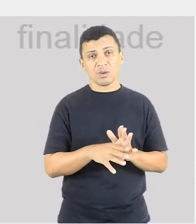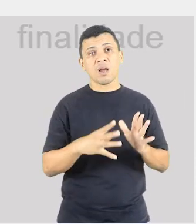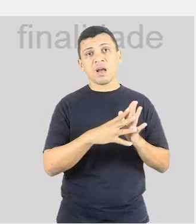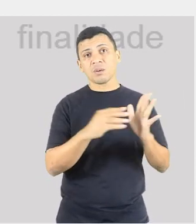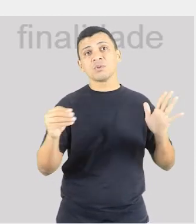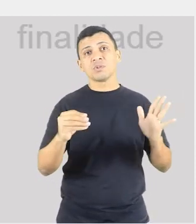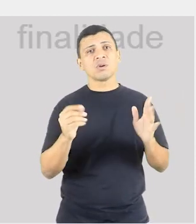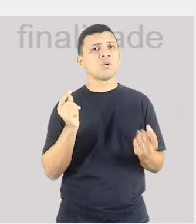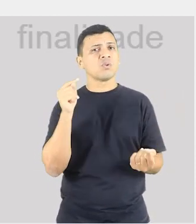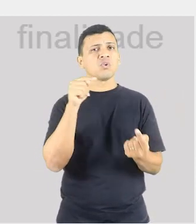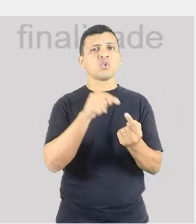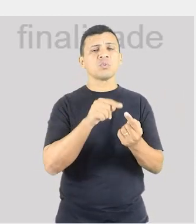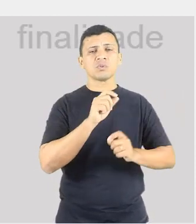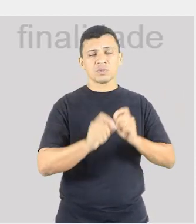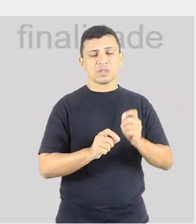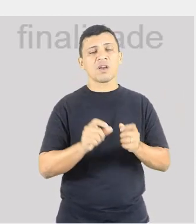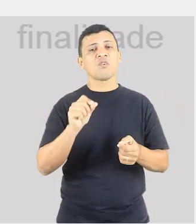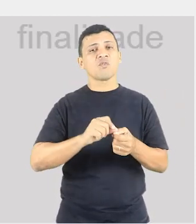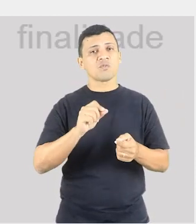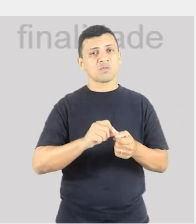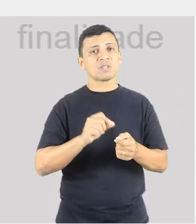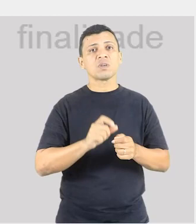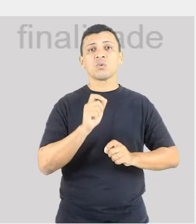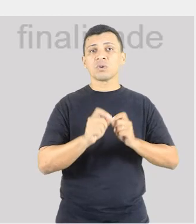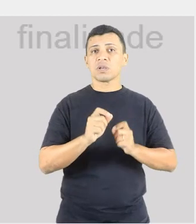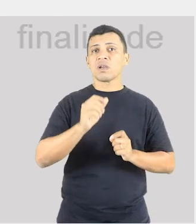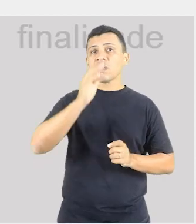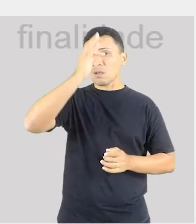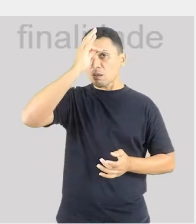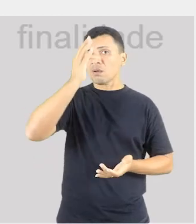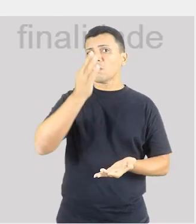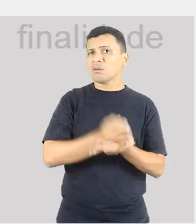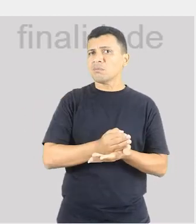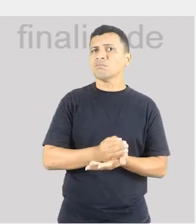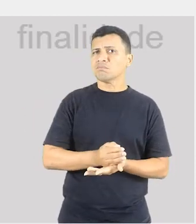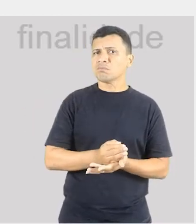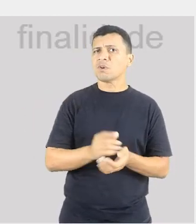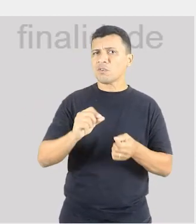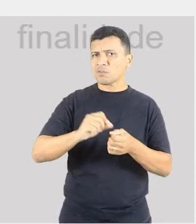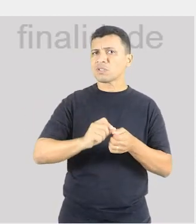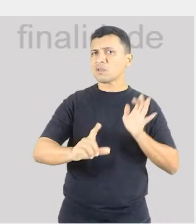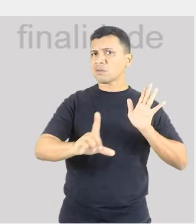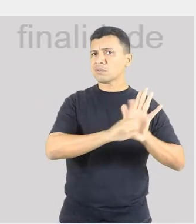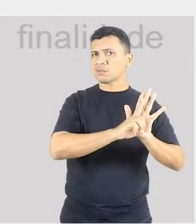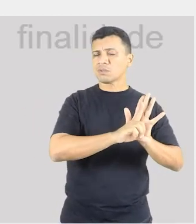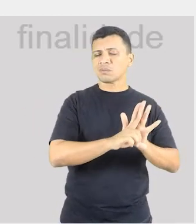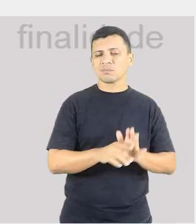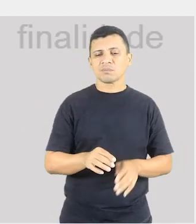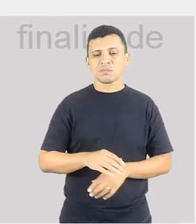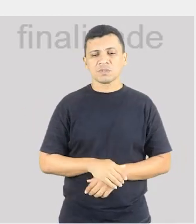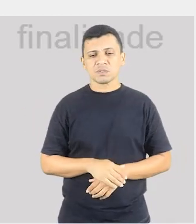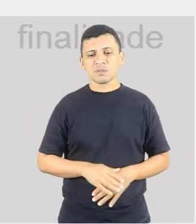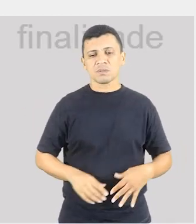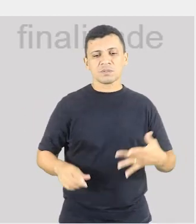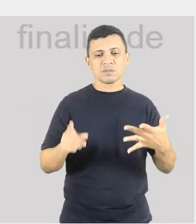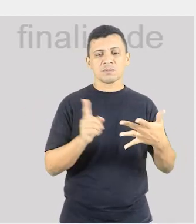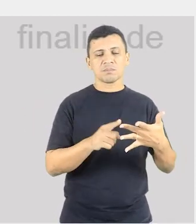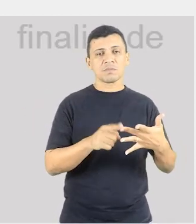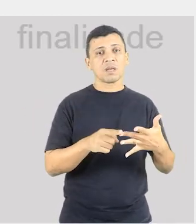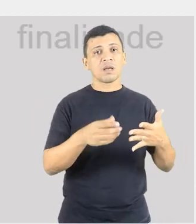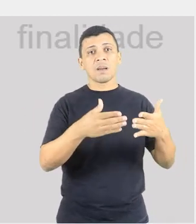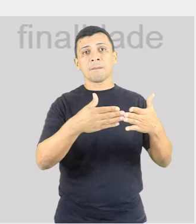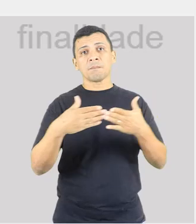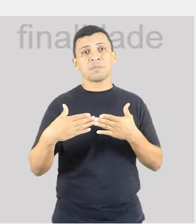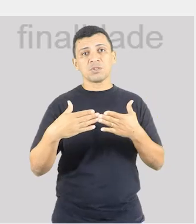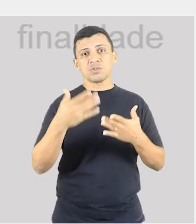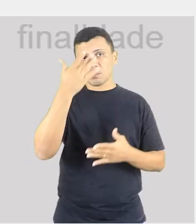cujo objetivo é a fiel execução da lei, indicando e regulamentando a sua execução. Letra C, a